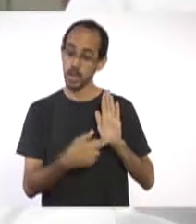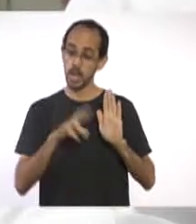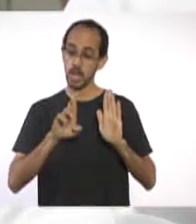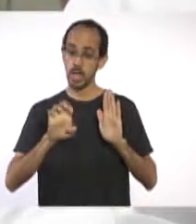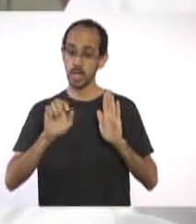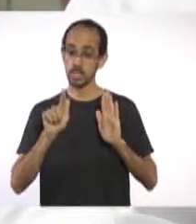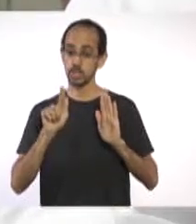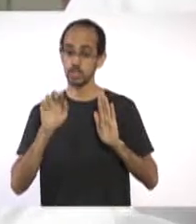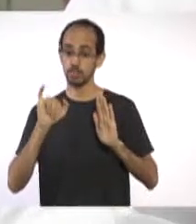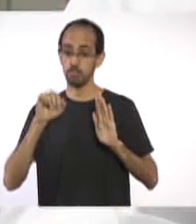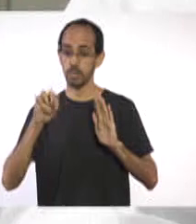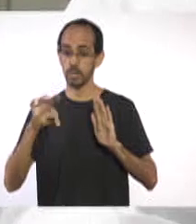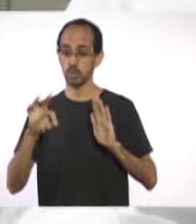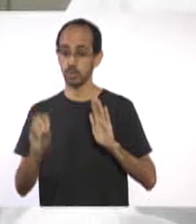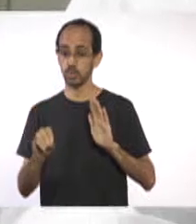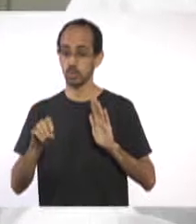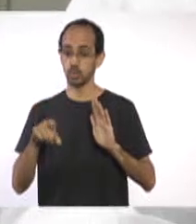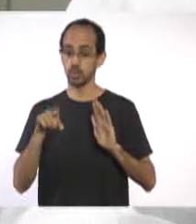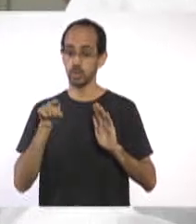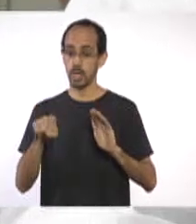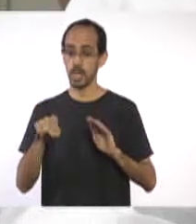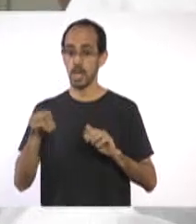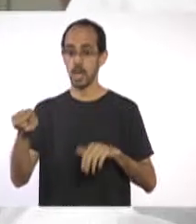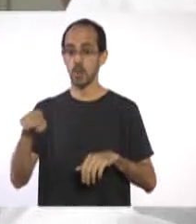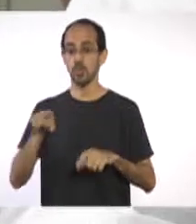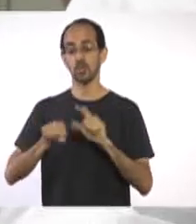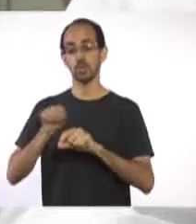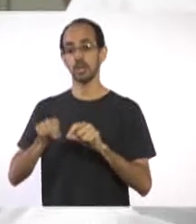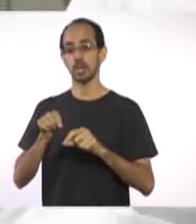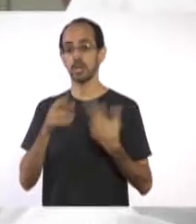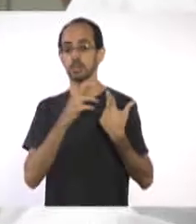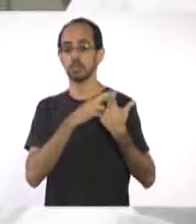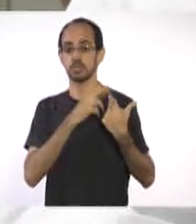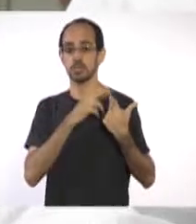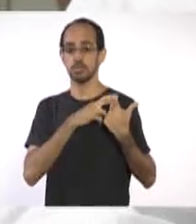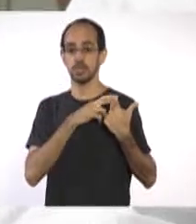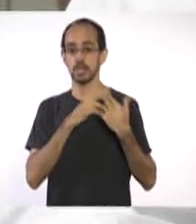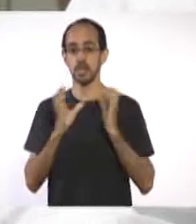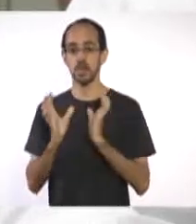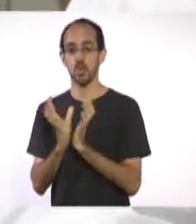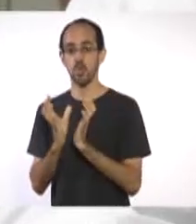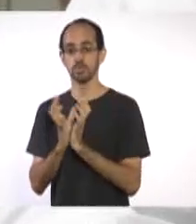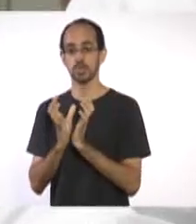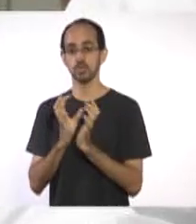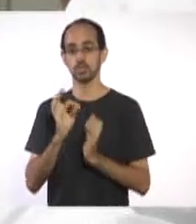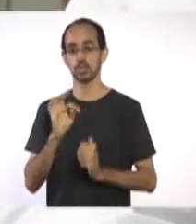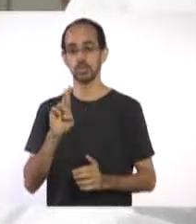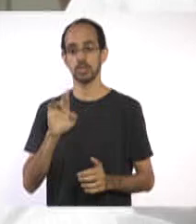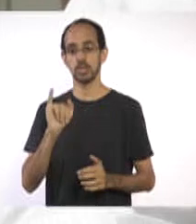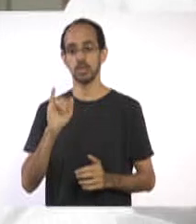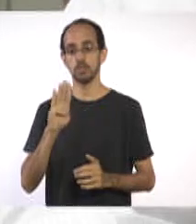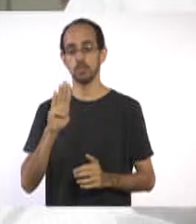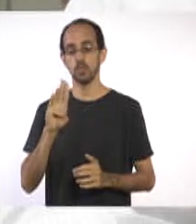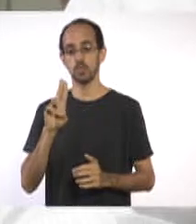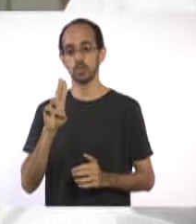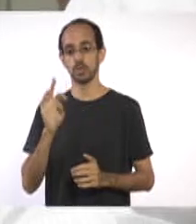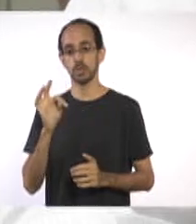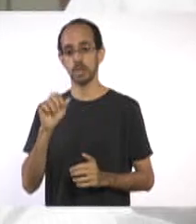a atribuição e a função da Comissão de Tributação. Não vejo, pelo menos no